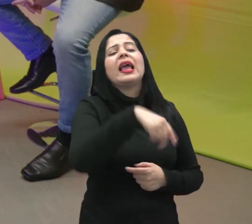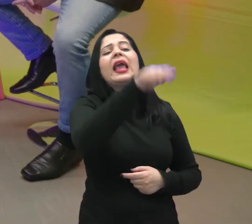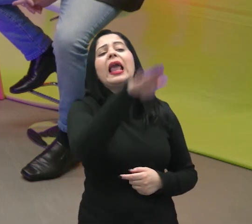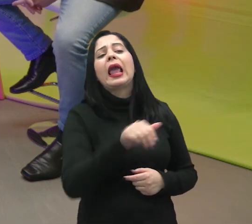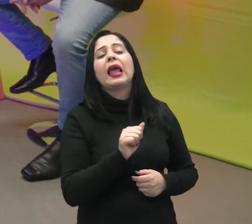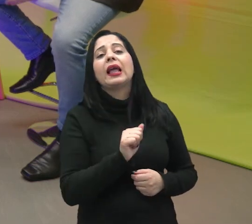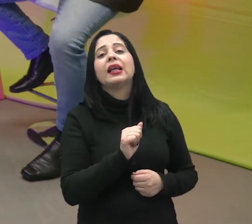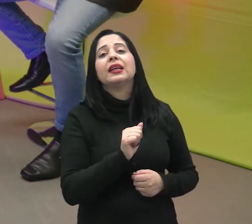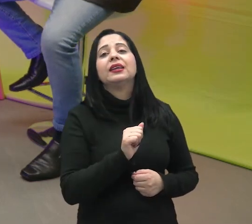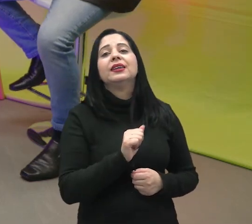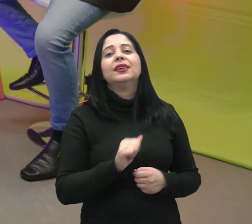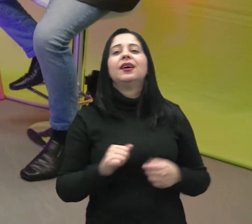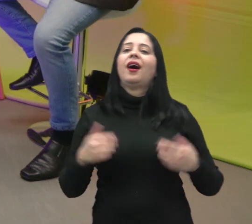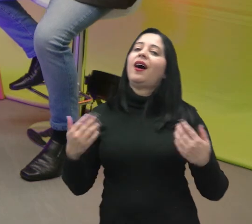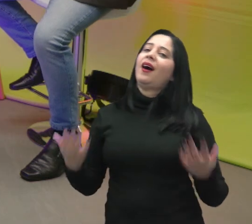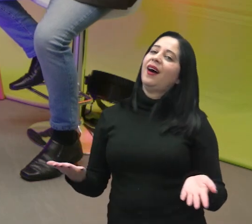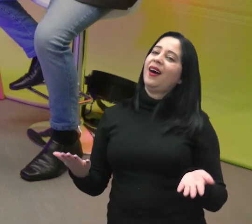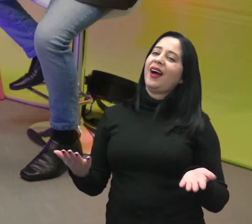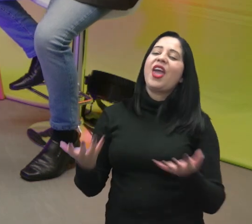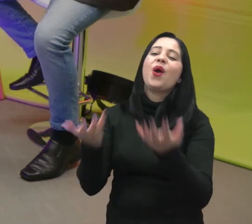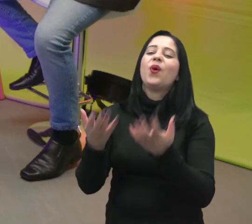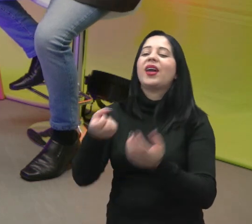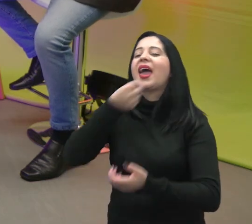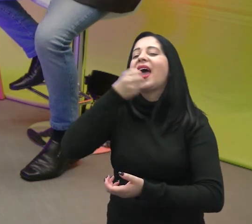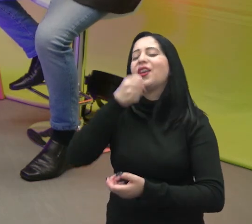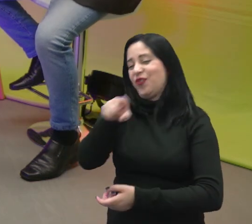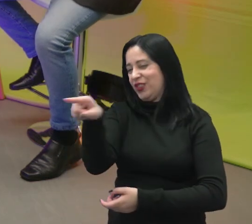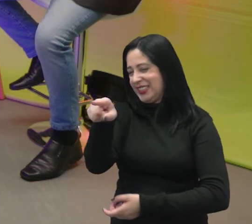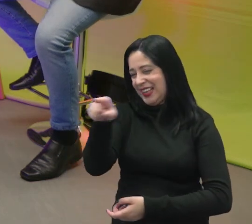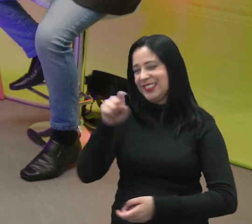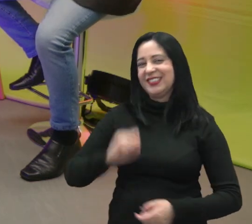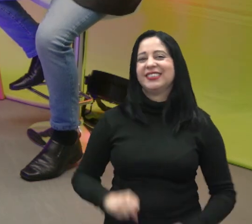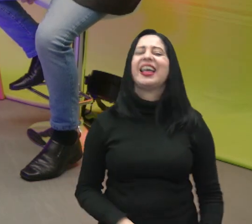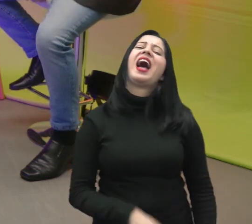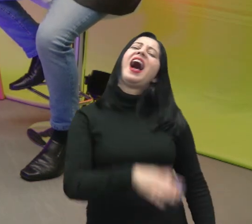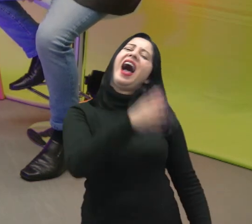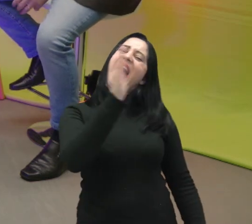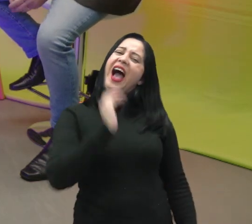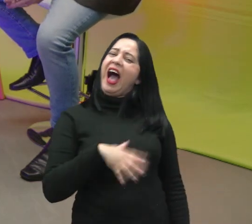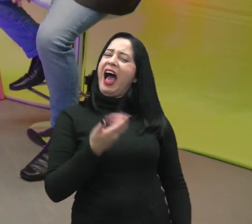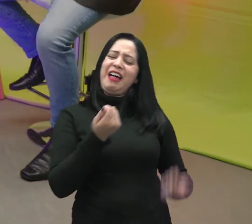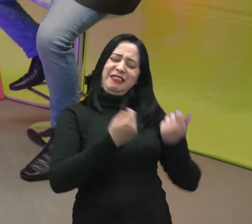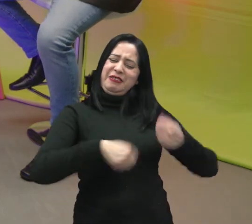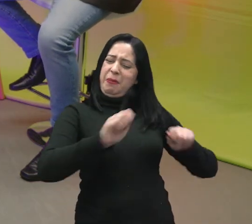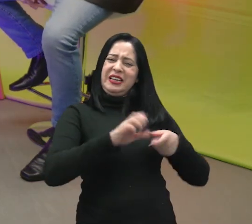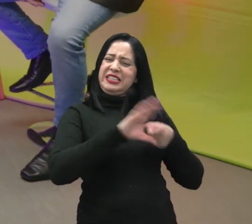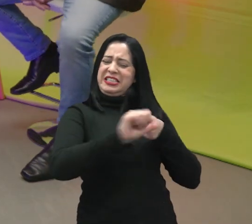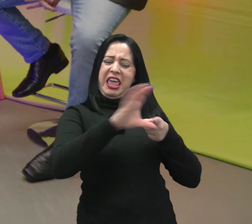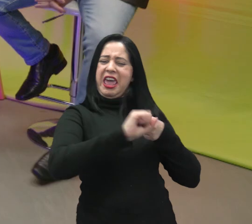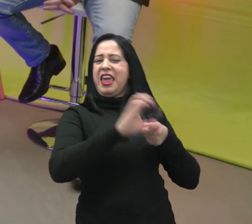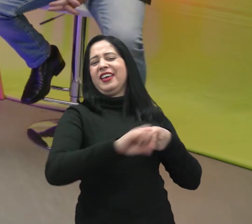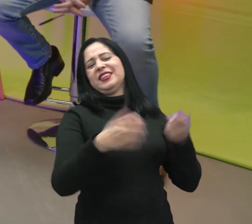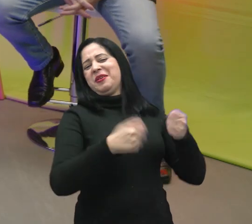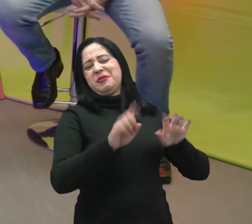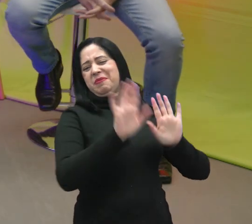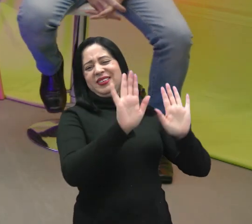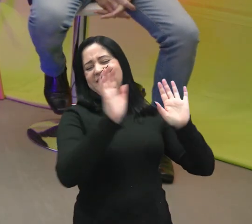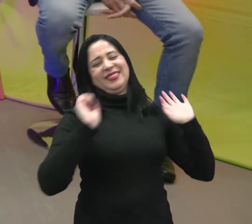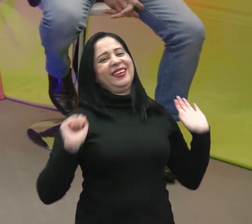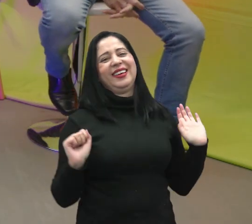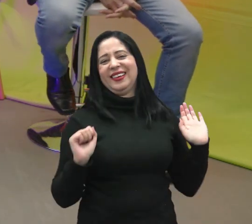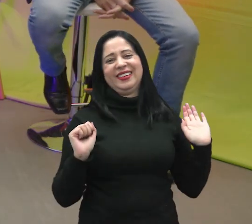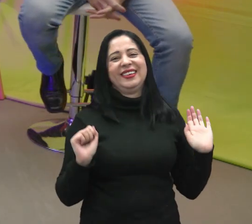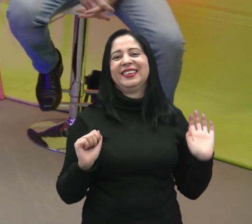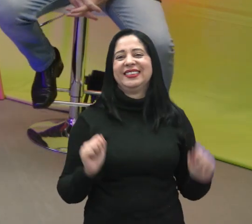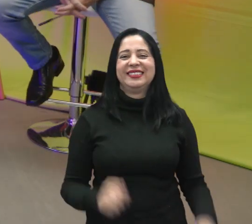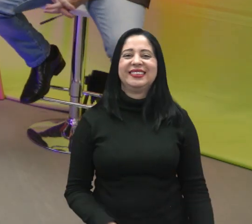tema específico? Pô, se eu pudesse entrevistar vocês... Assim, você vai ser chamado para voltar, não precisa puxar nosso prato, não.